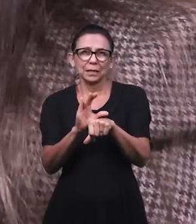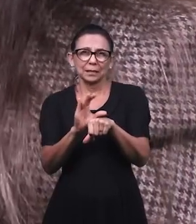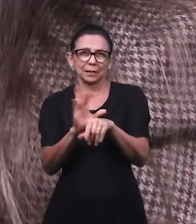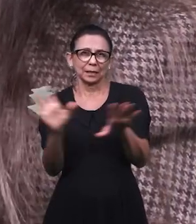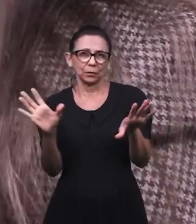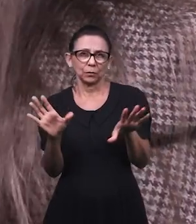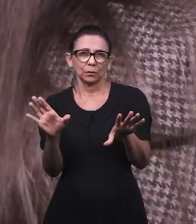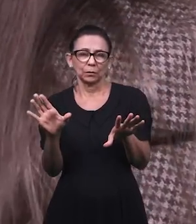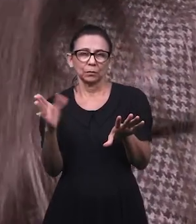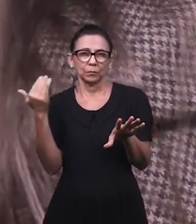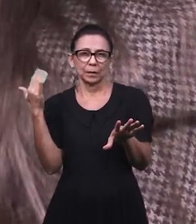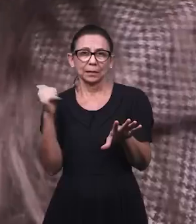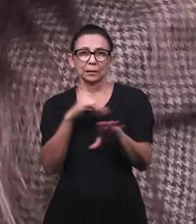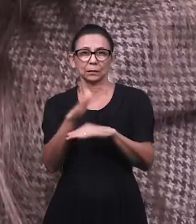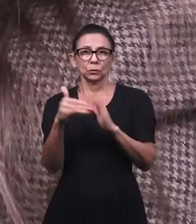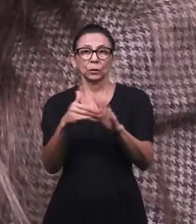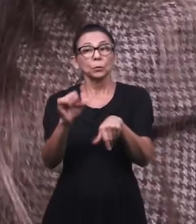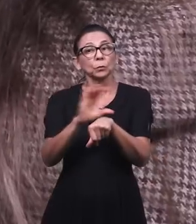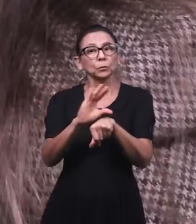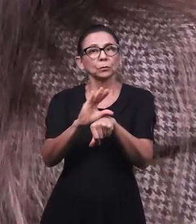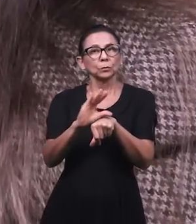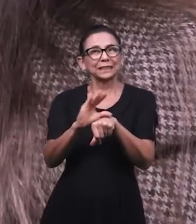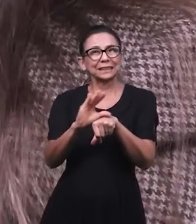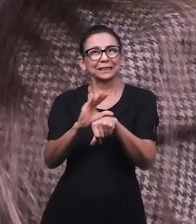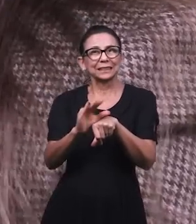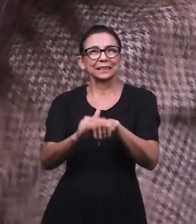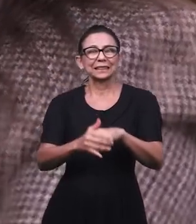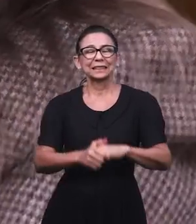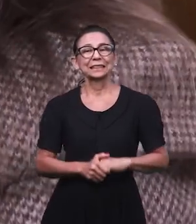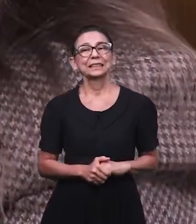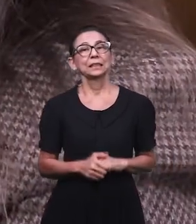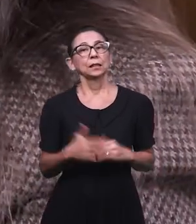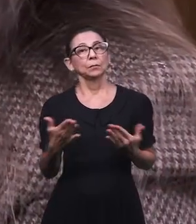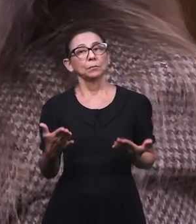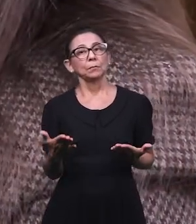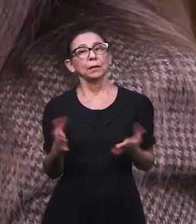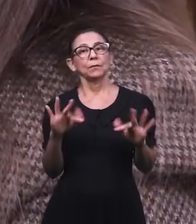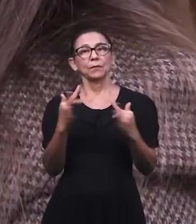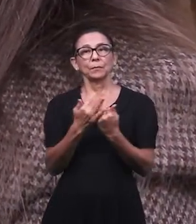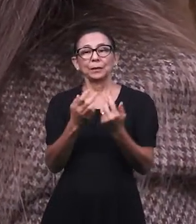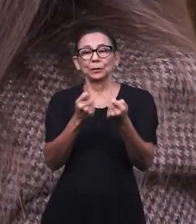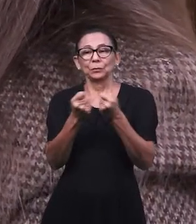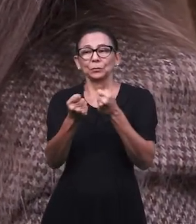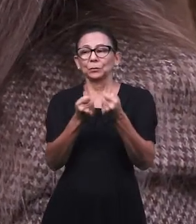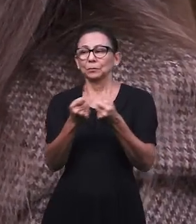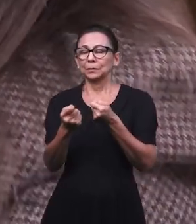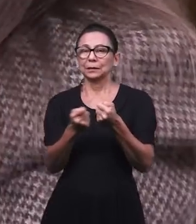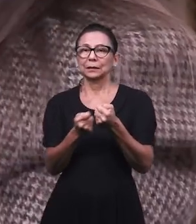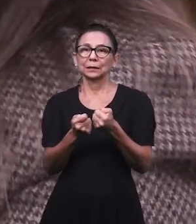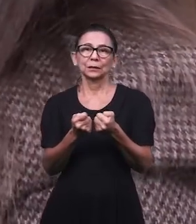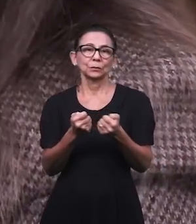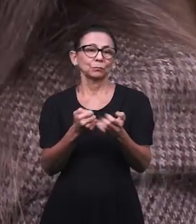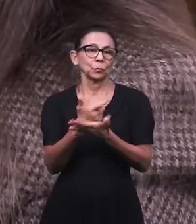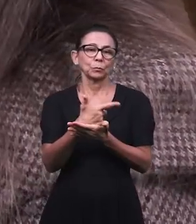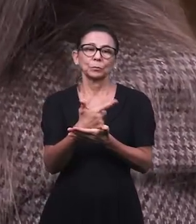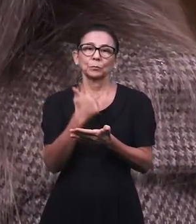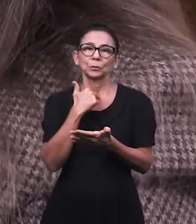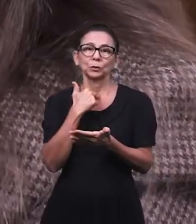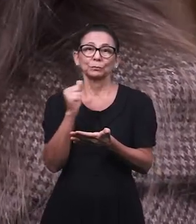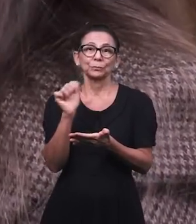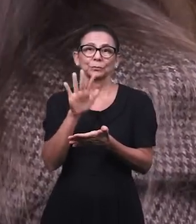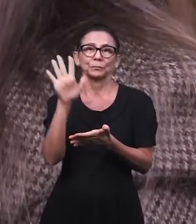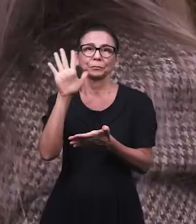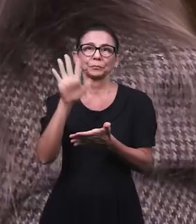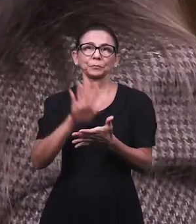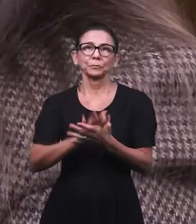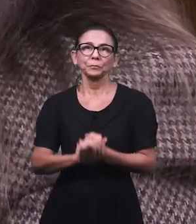cursinho. Na minha época, meus colegas tudo estavam fazendo cursinho. Só que como a gente estava economizando dinheiro por causa da construção, eu não tinha como comprar, era muito caro.